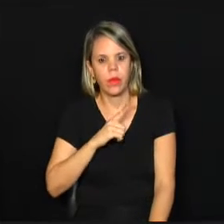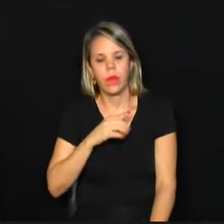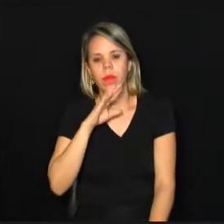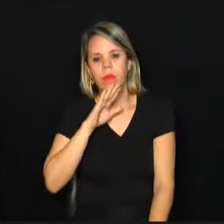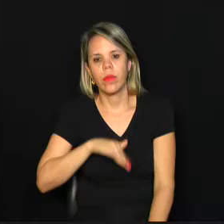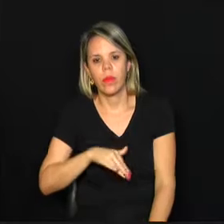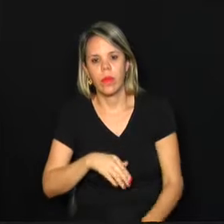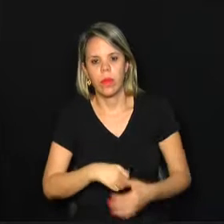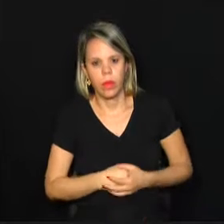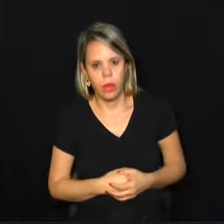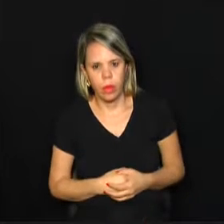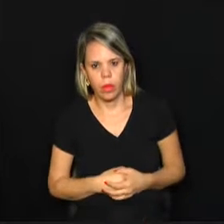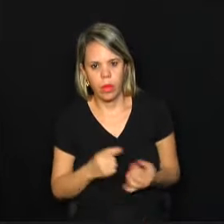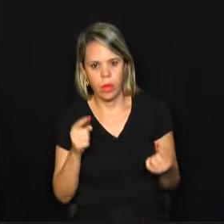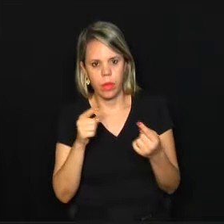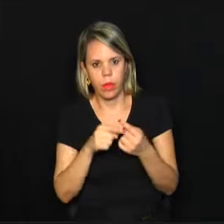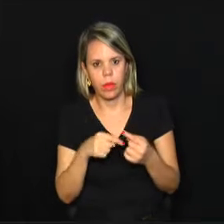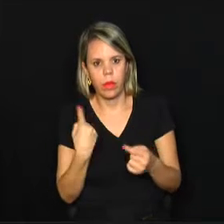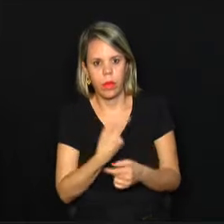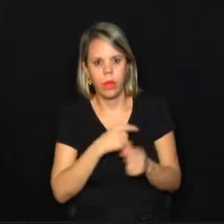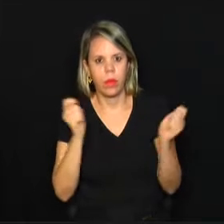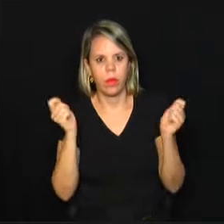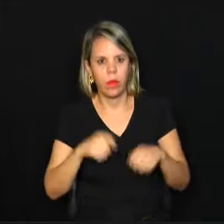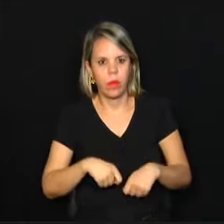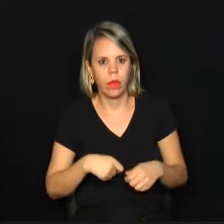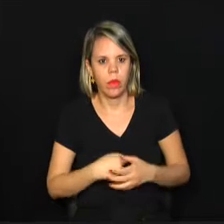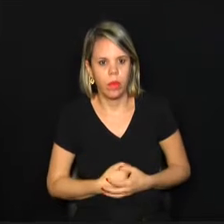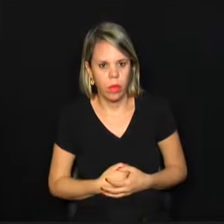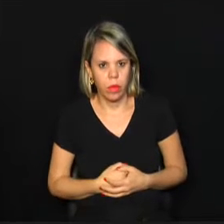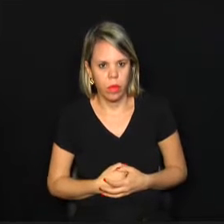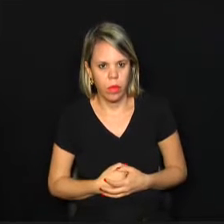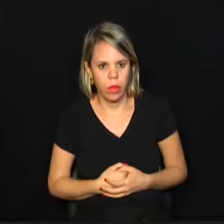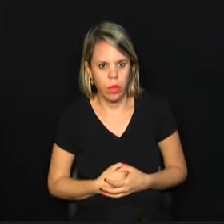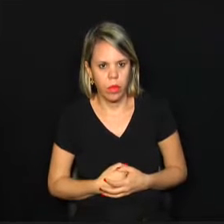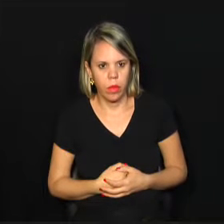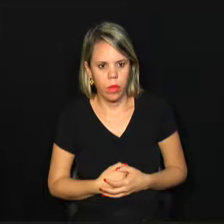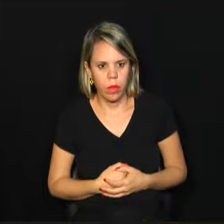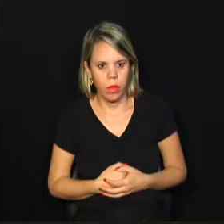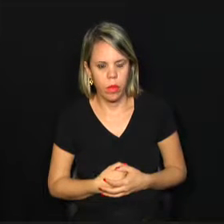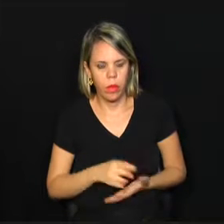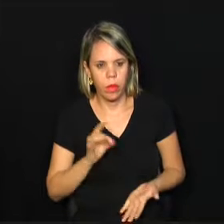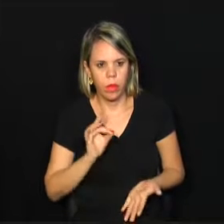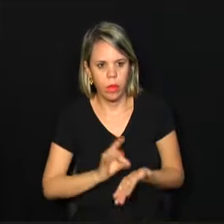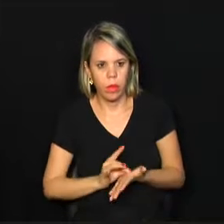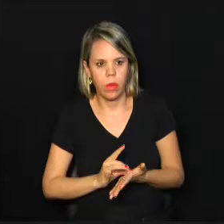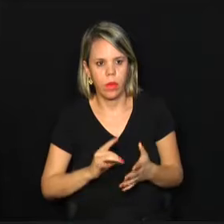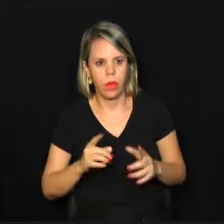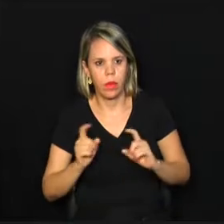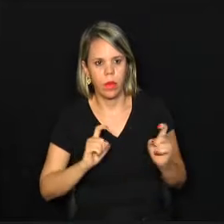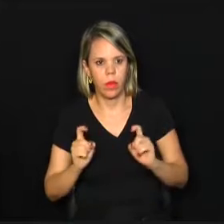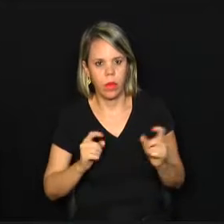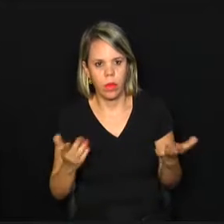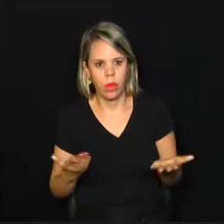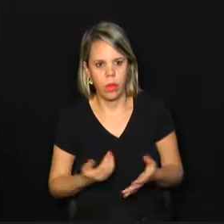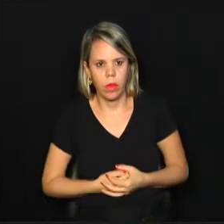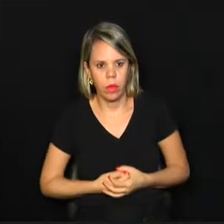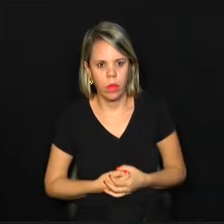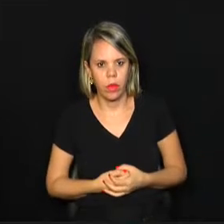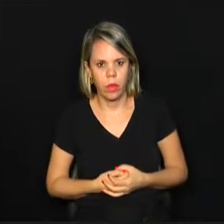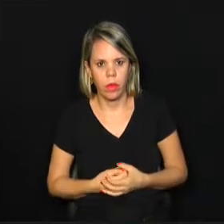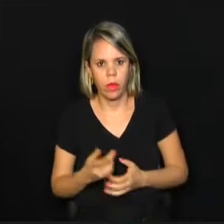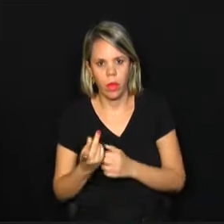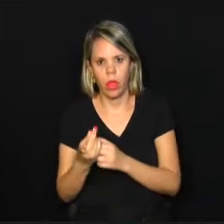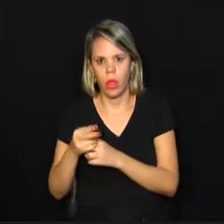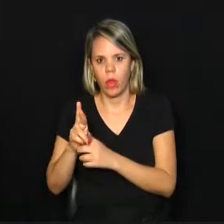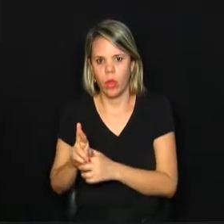tarde, a fim de que possamos fazer de forma eficiente esta audiência de hoje. Dr. Peter